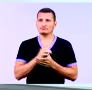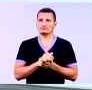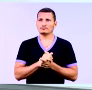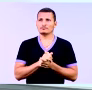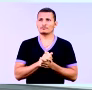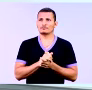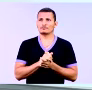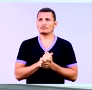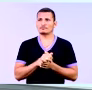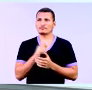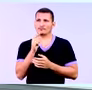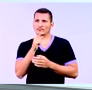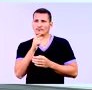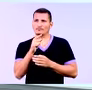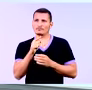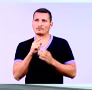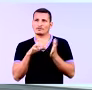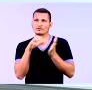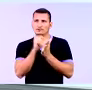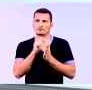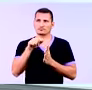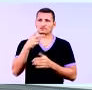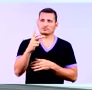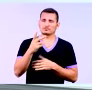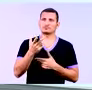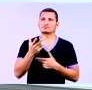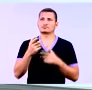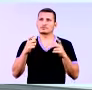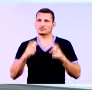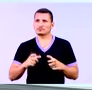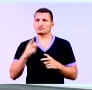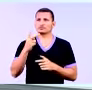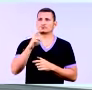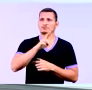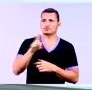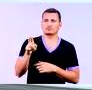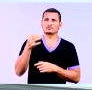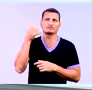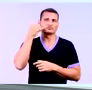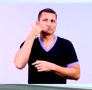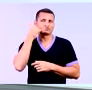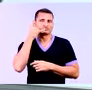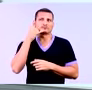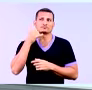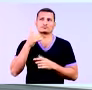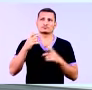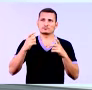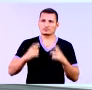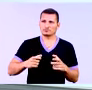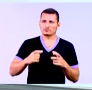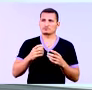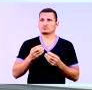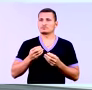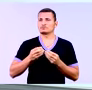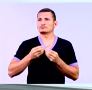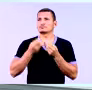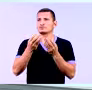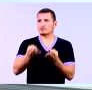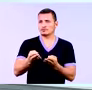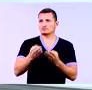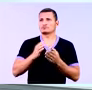está preenchendo é o seu cadastro pessoal, o seu endereço, o seu nome, o telefone de contato, o endereço de entrega.